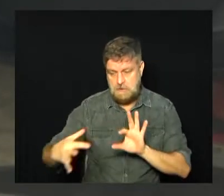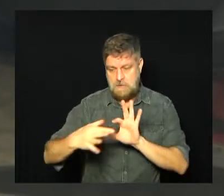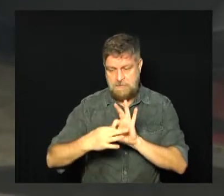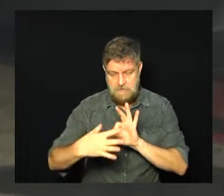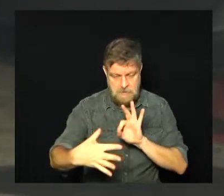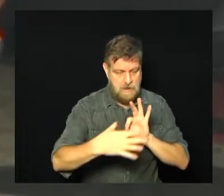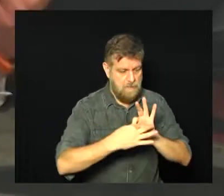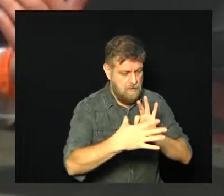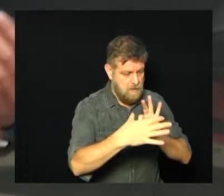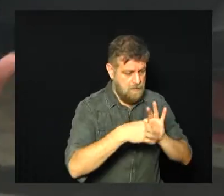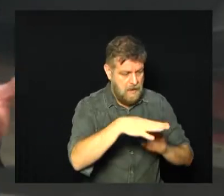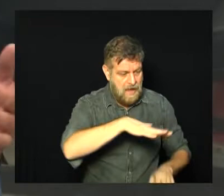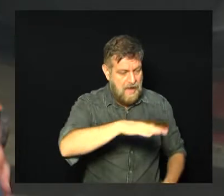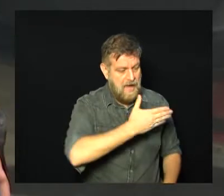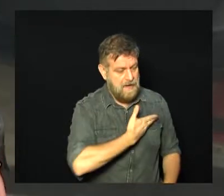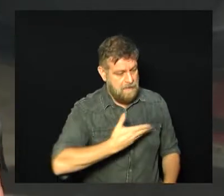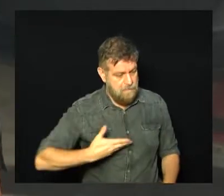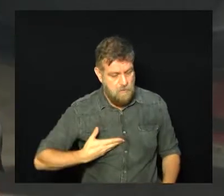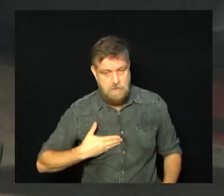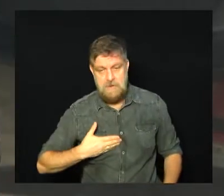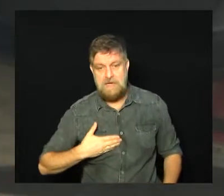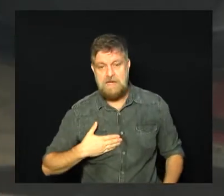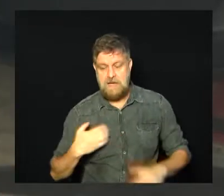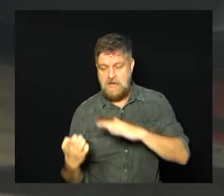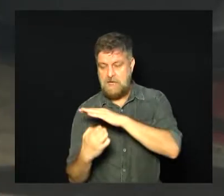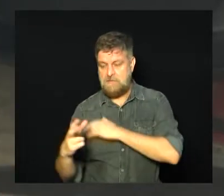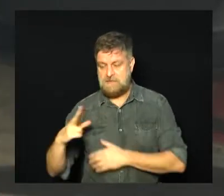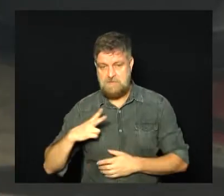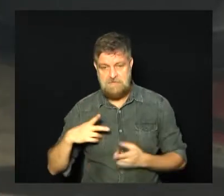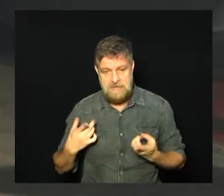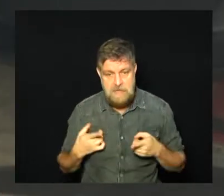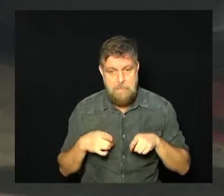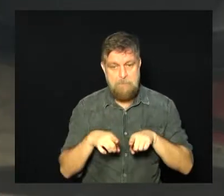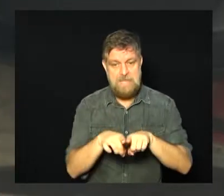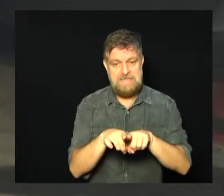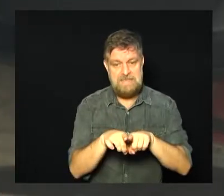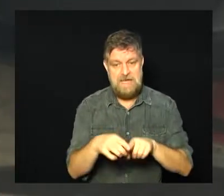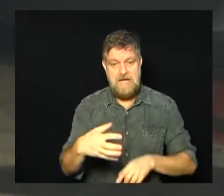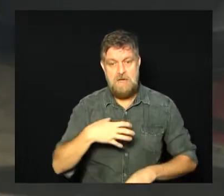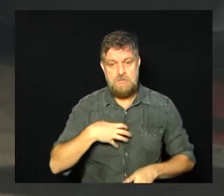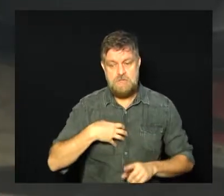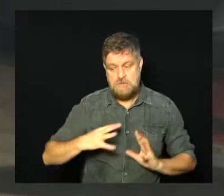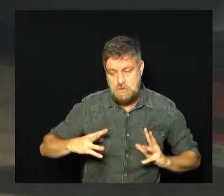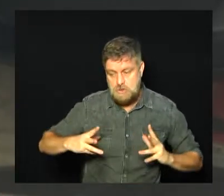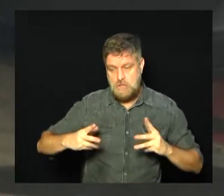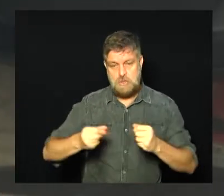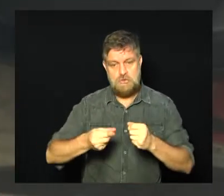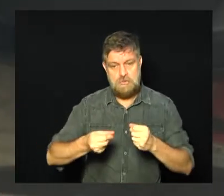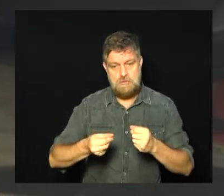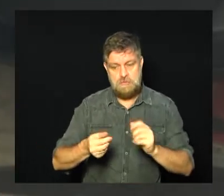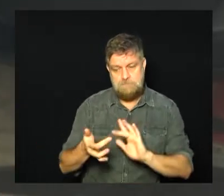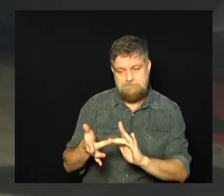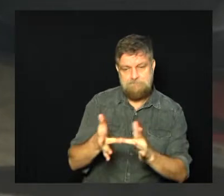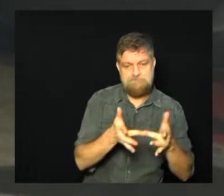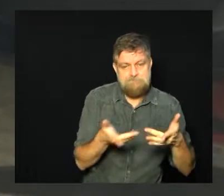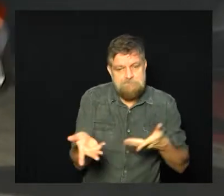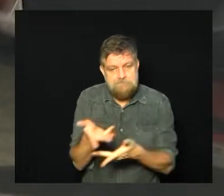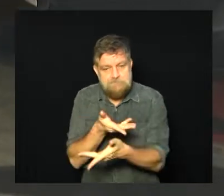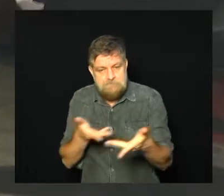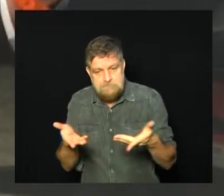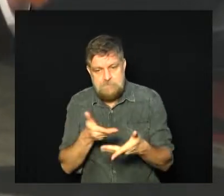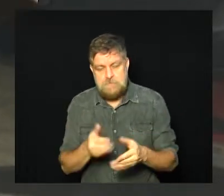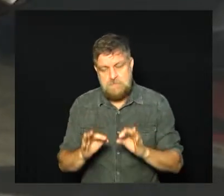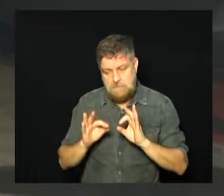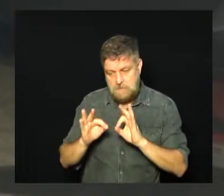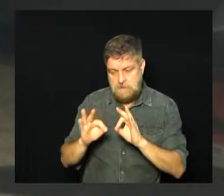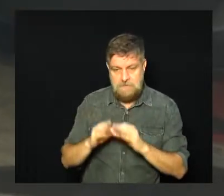público quanto o poder privado, e a forma de envolver todo mundo acaba sendo positiva para não